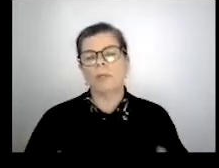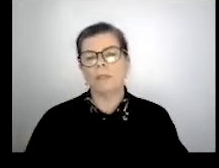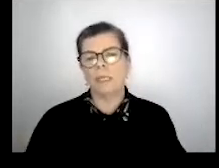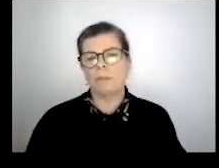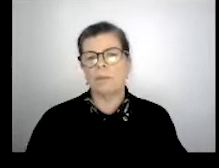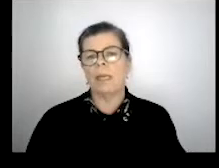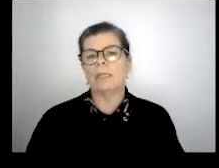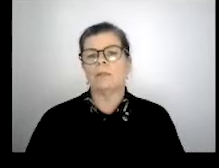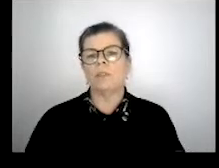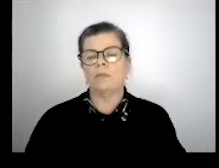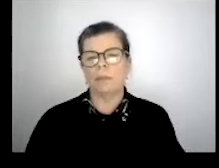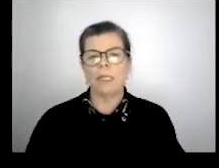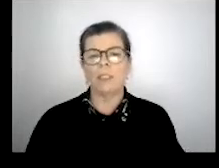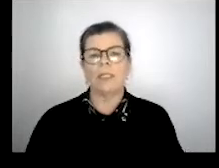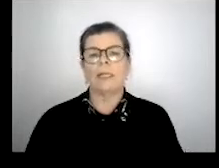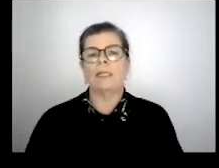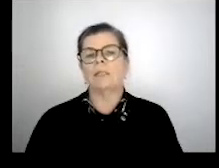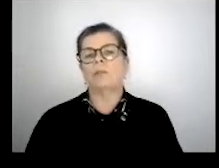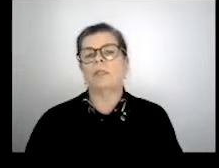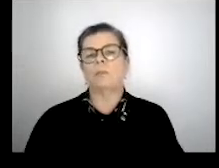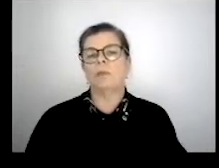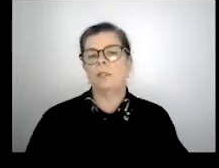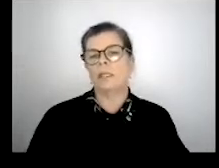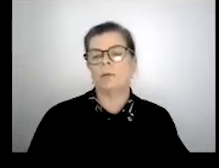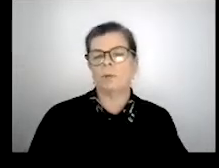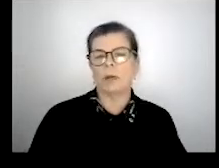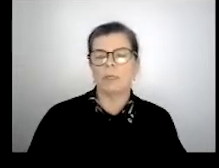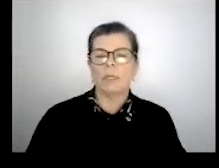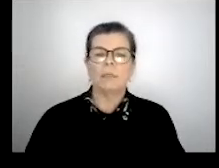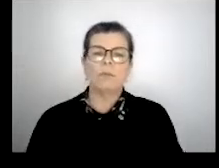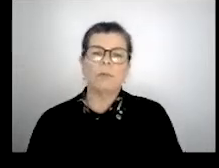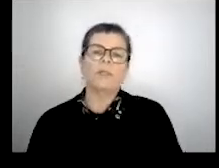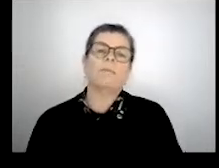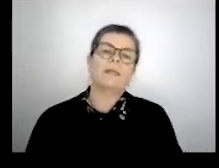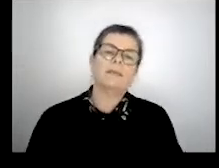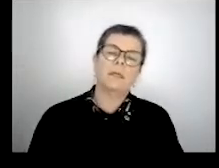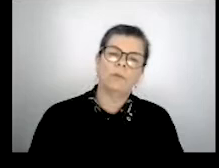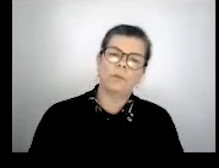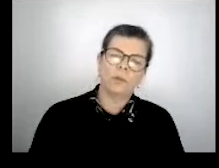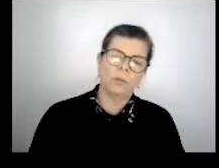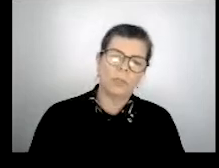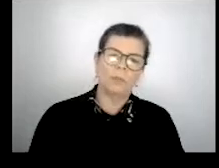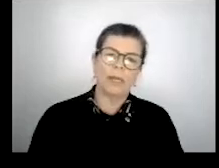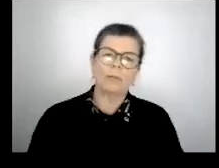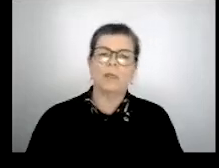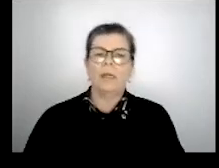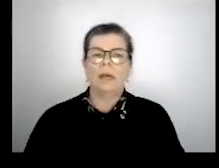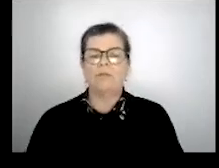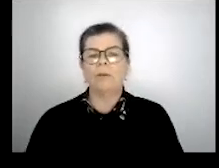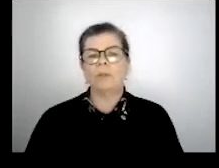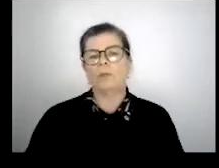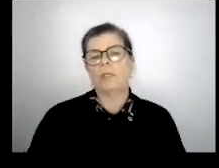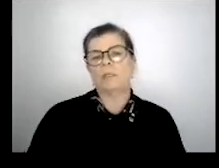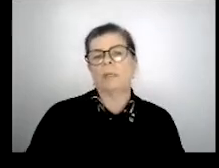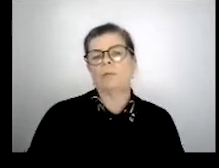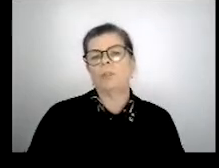ter todas as equipes médicas e de enfermagem treinadas em relação ao atendimento inicial ao trauma. São pontos que apareceram nos nossos simulados, a